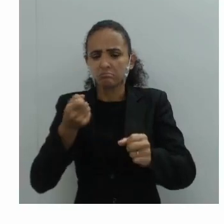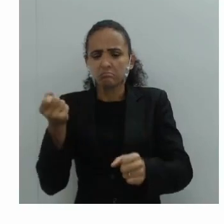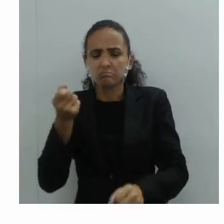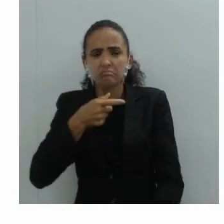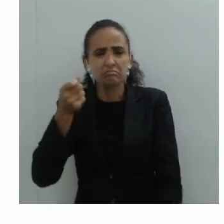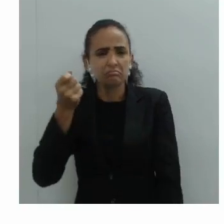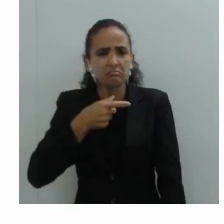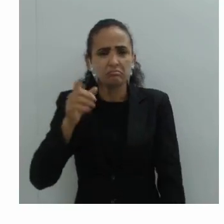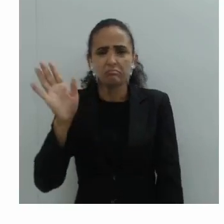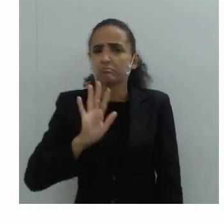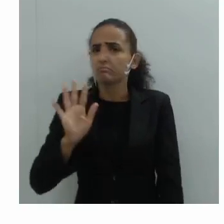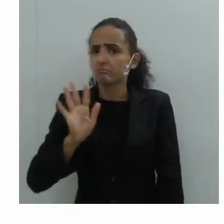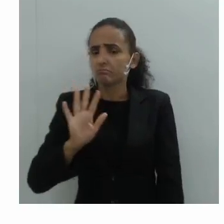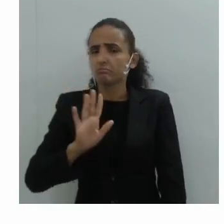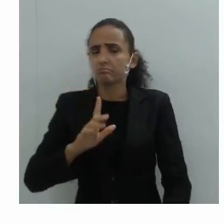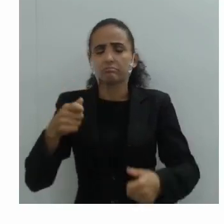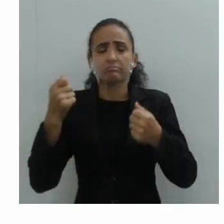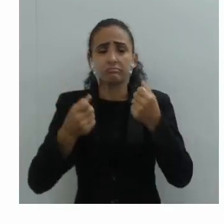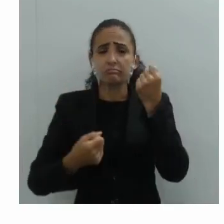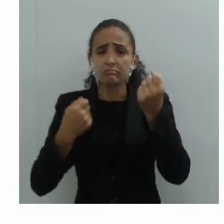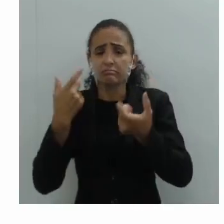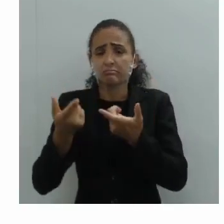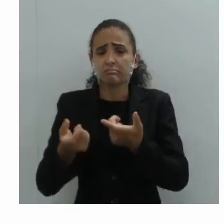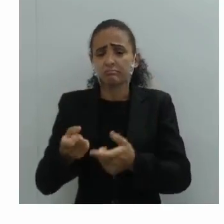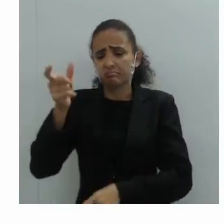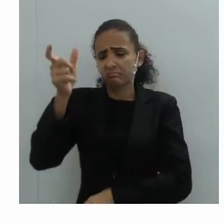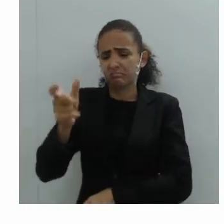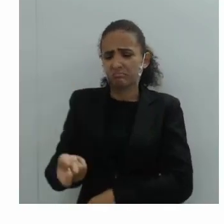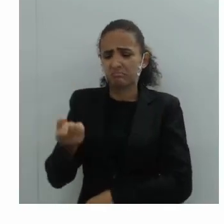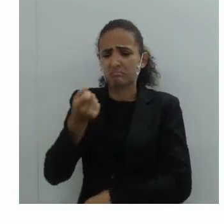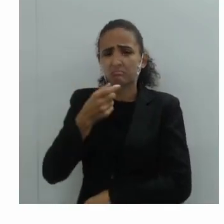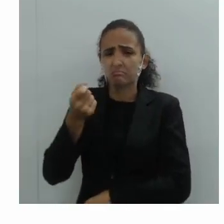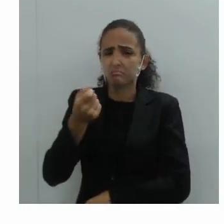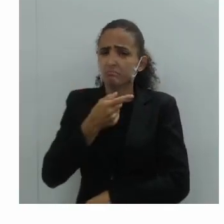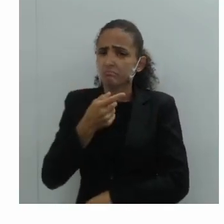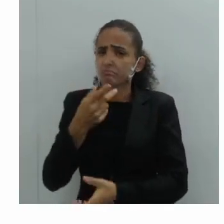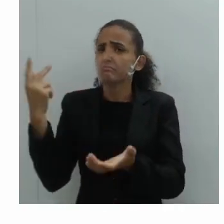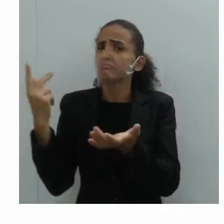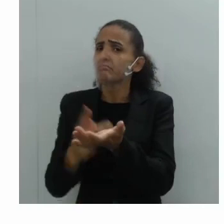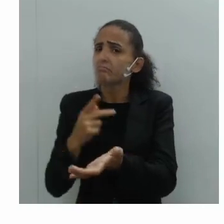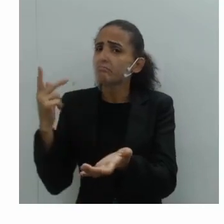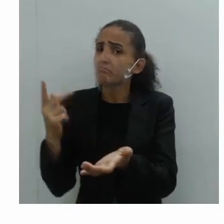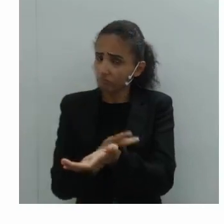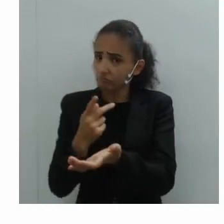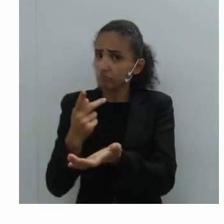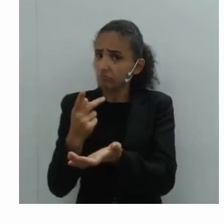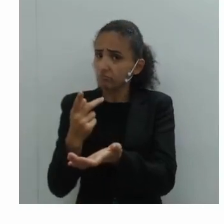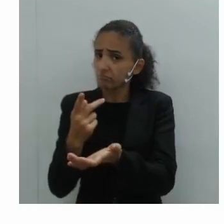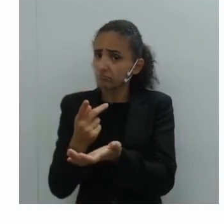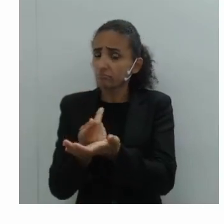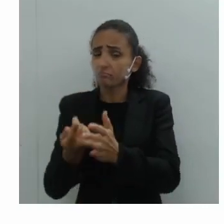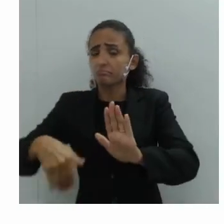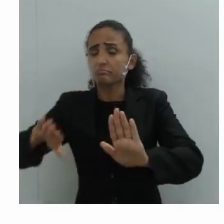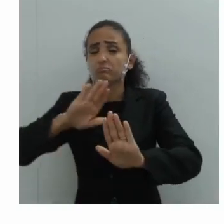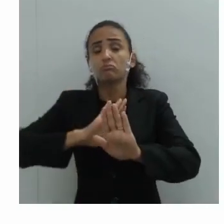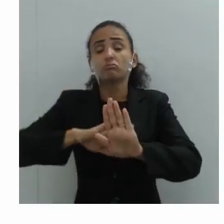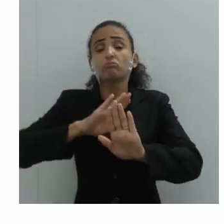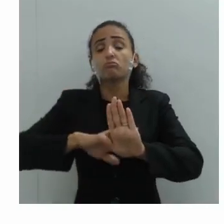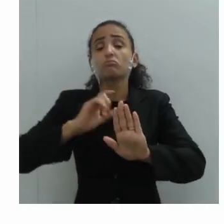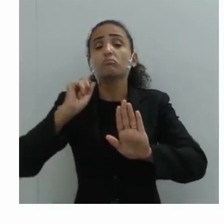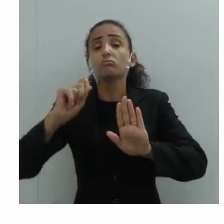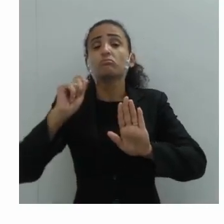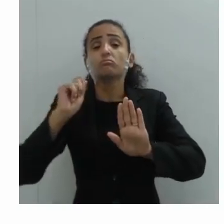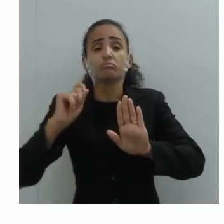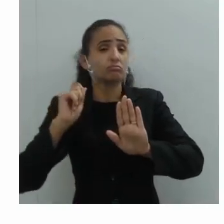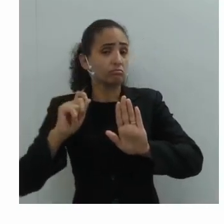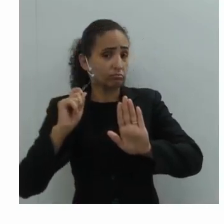Nesse caso aqui, nós temos que muitas vezes uma piada de mau gosto, ela está recheada daquilo que nós chamamos